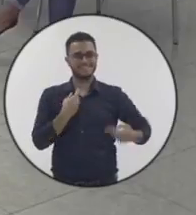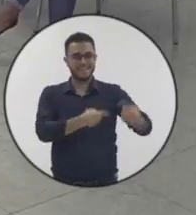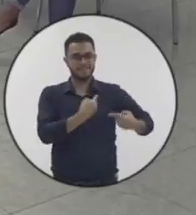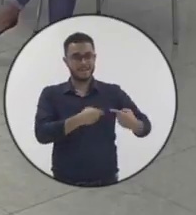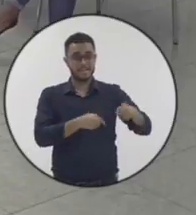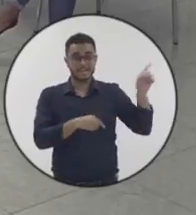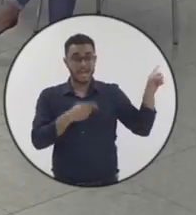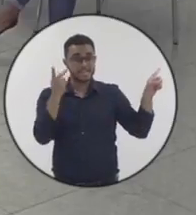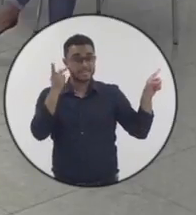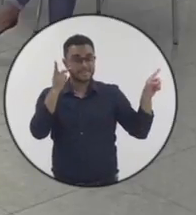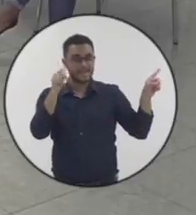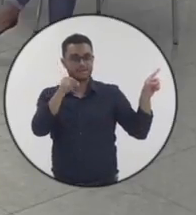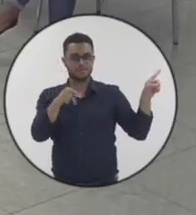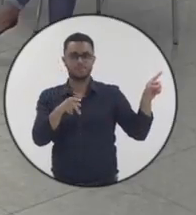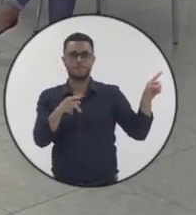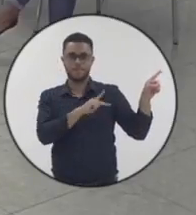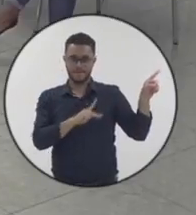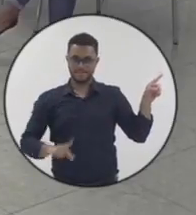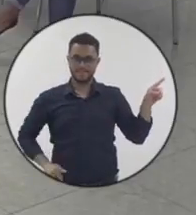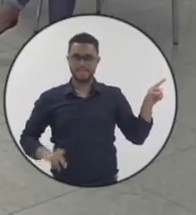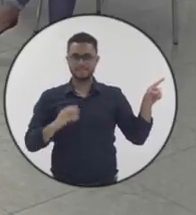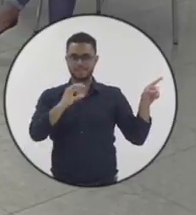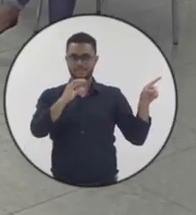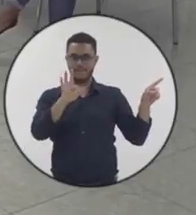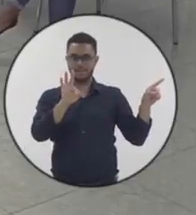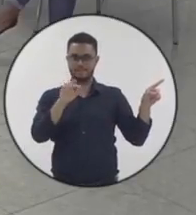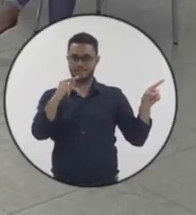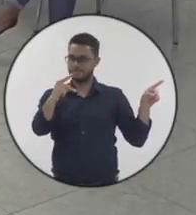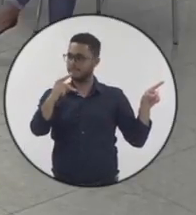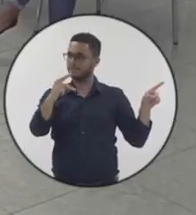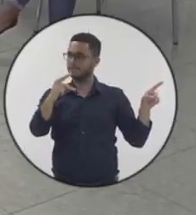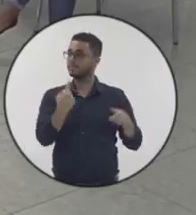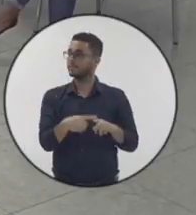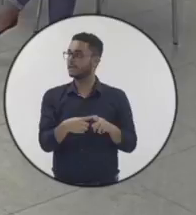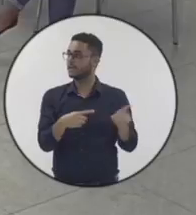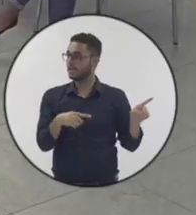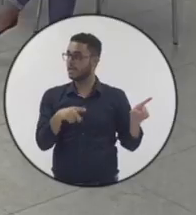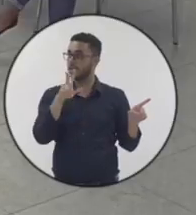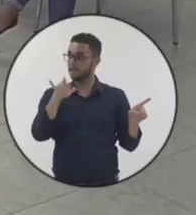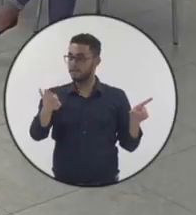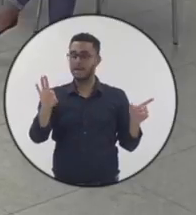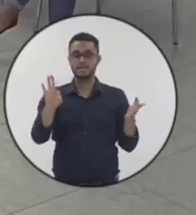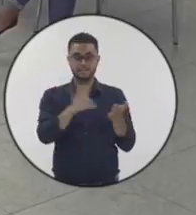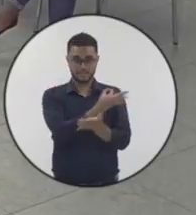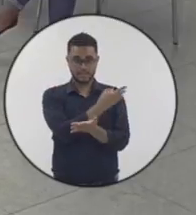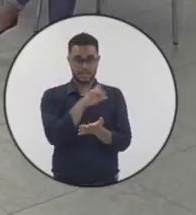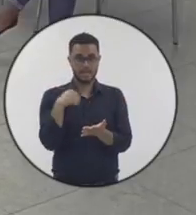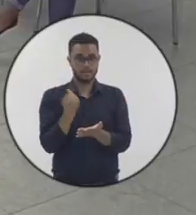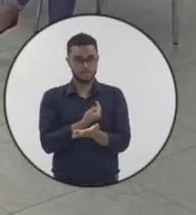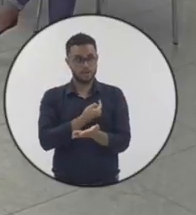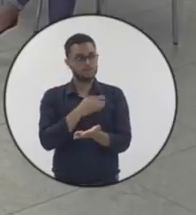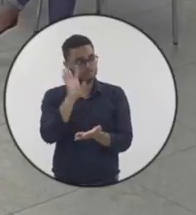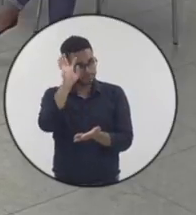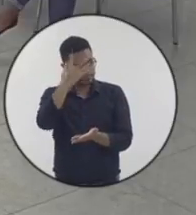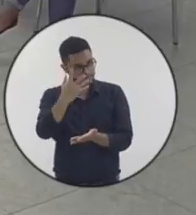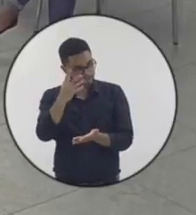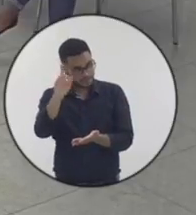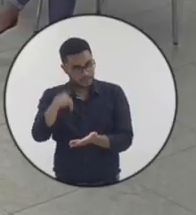Paulo, o presidente do Conselho Federal de Psicologia, que é aquele que vai assinar a nossa resolução, resolução